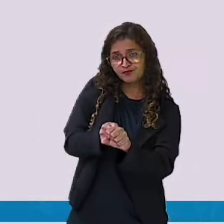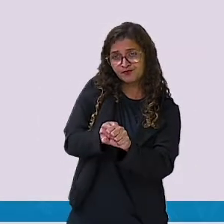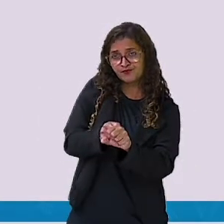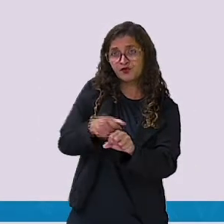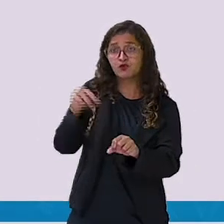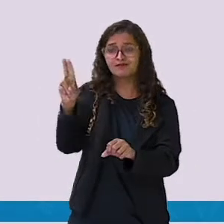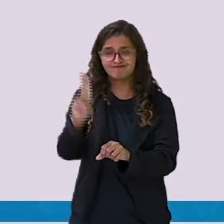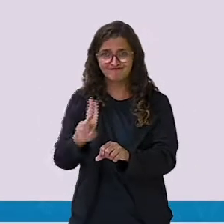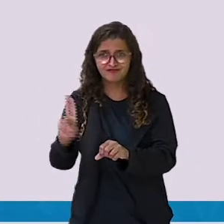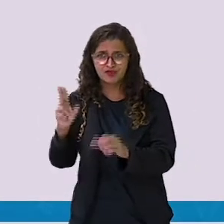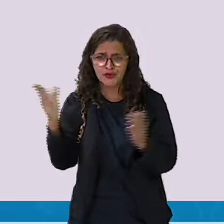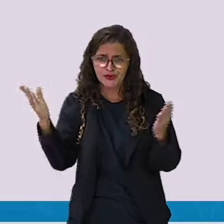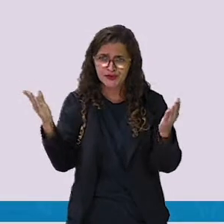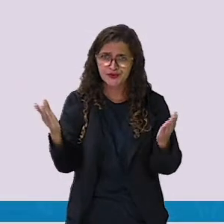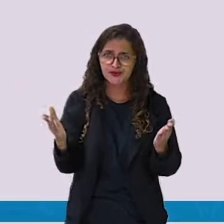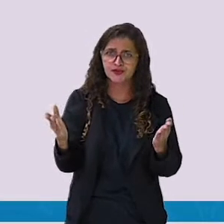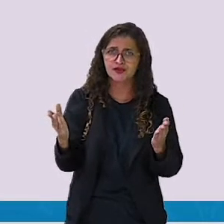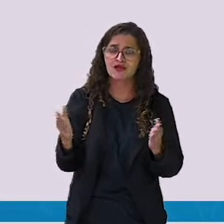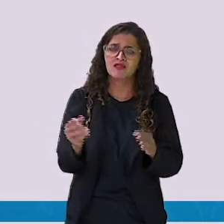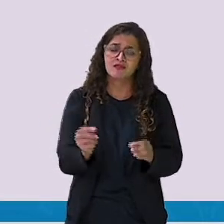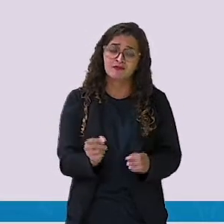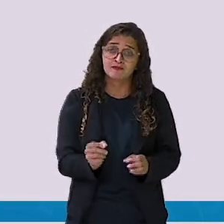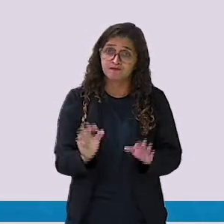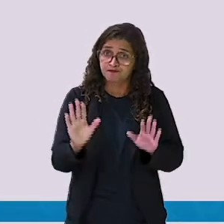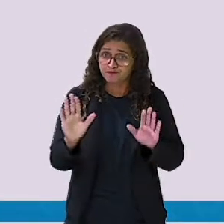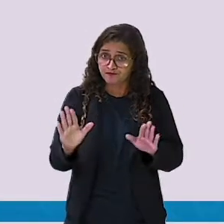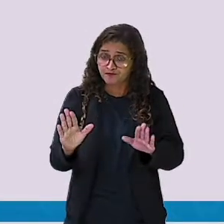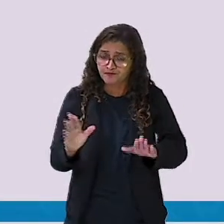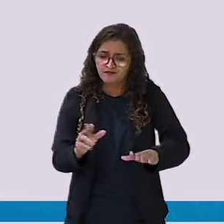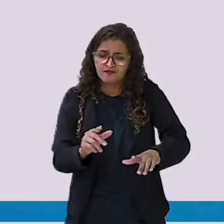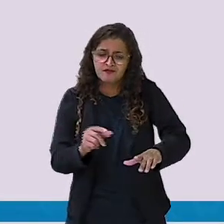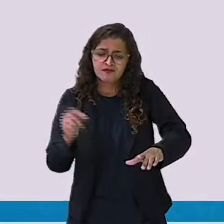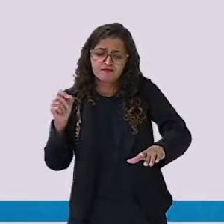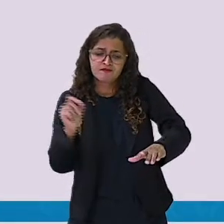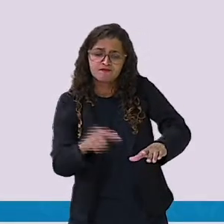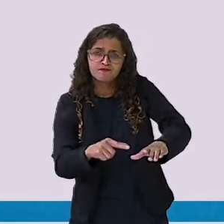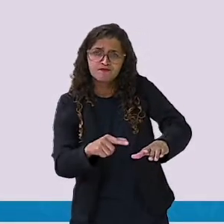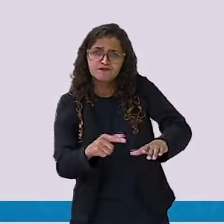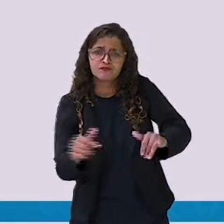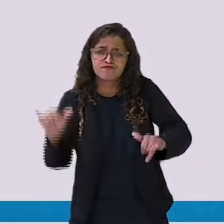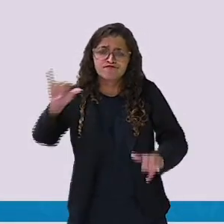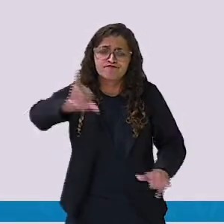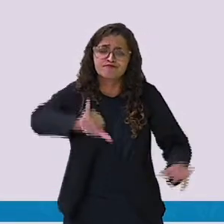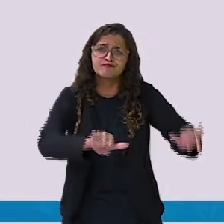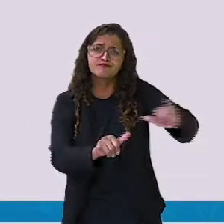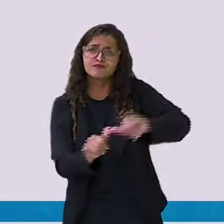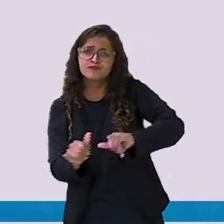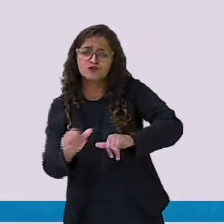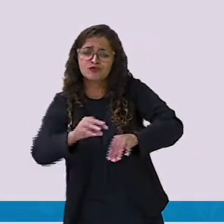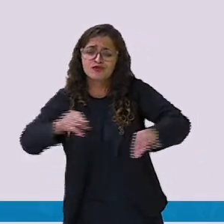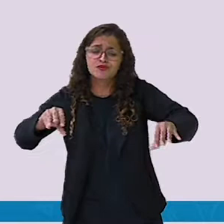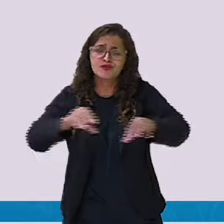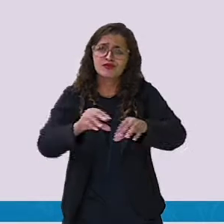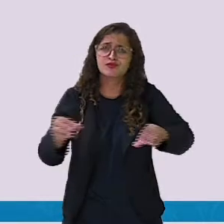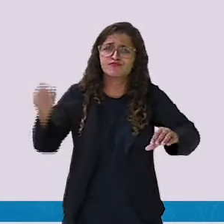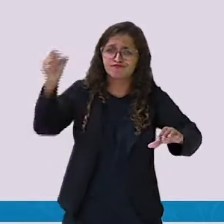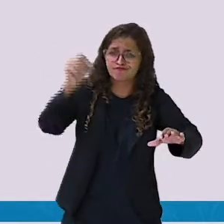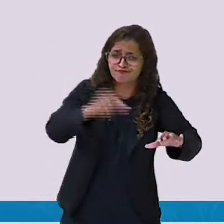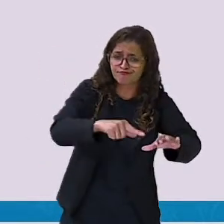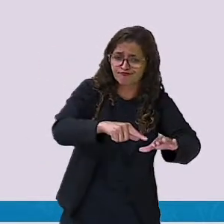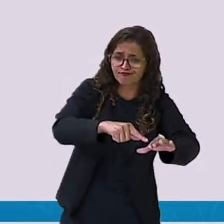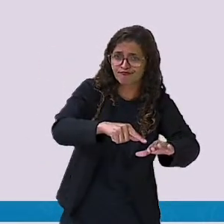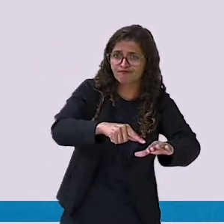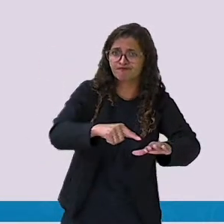etc. A aplicação de adubos e fertilizantes para melhorar a qualidade do solo. Então, eles utilizam